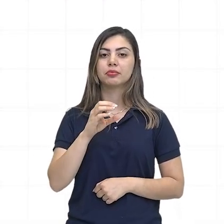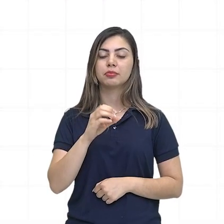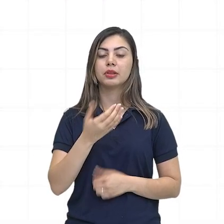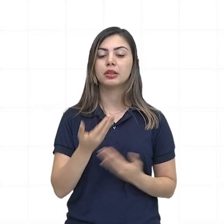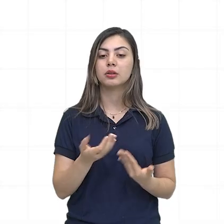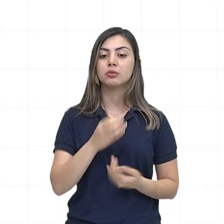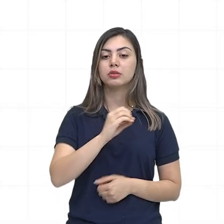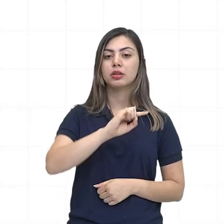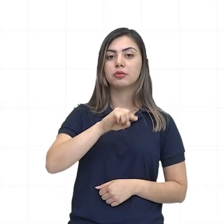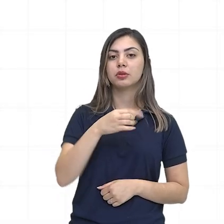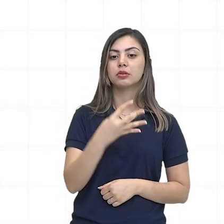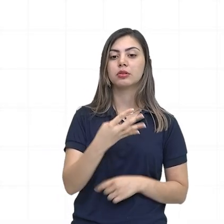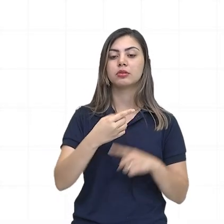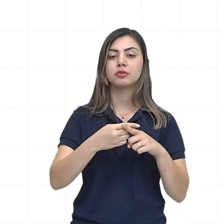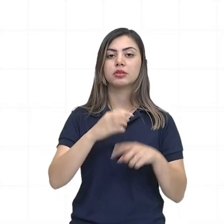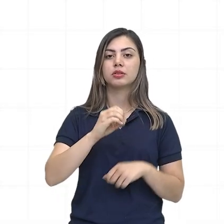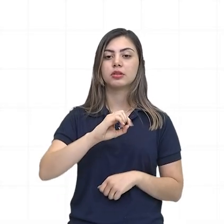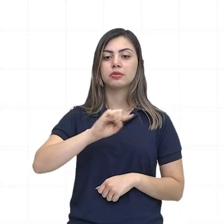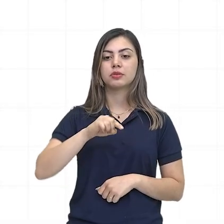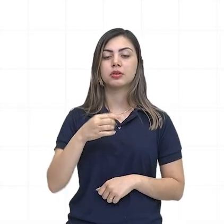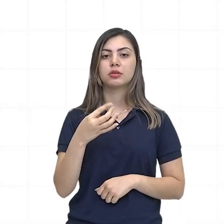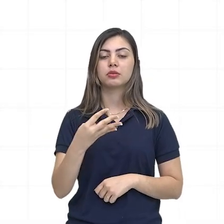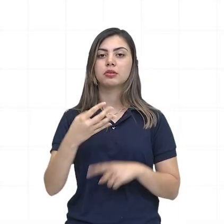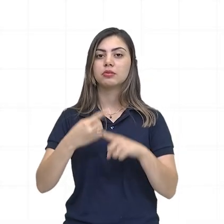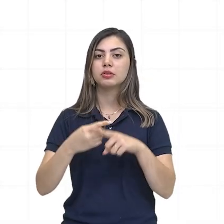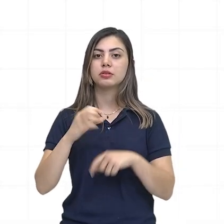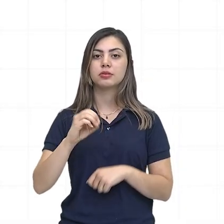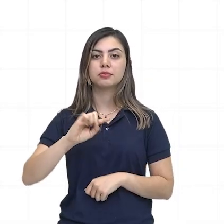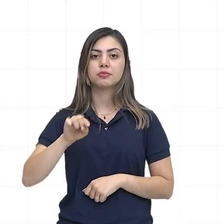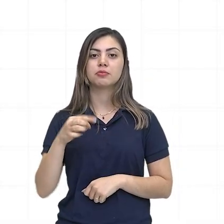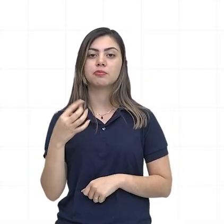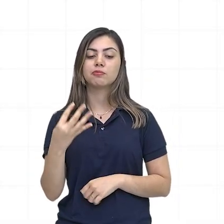0,4 vezes 0,4